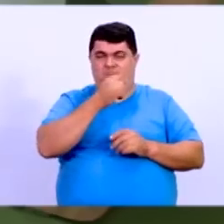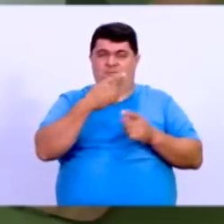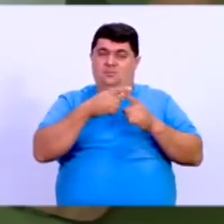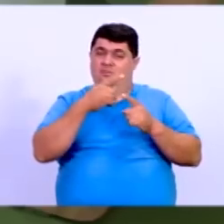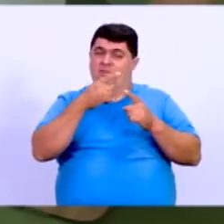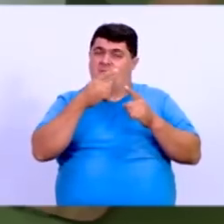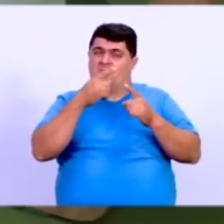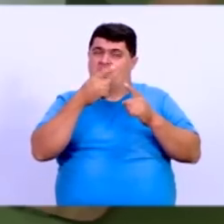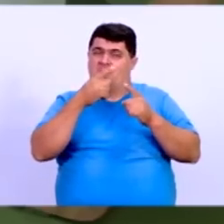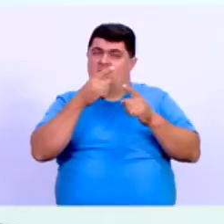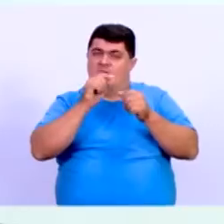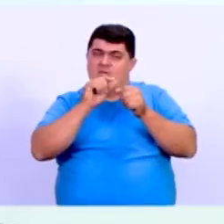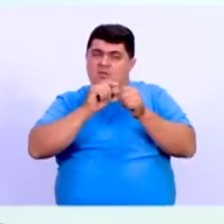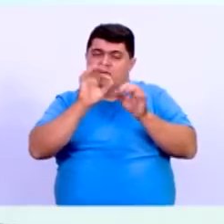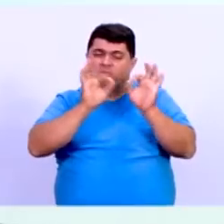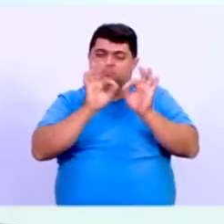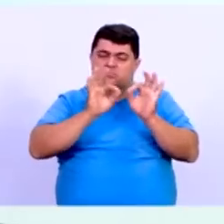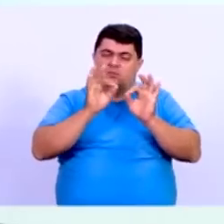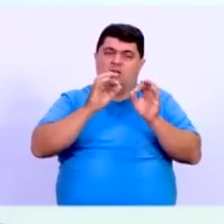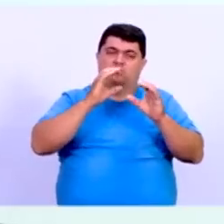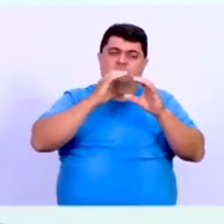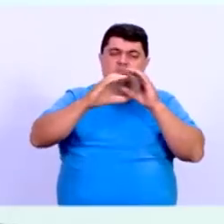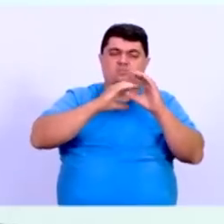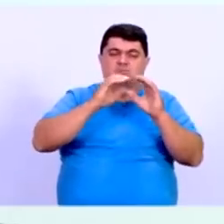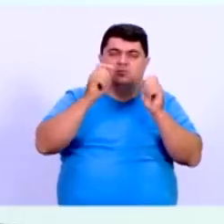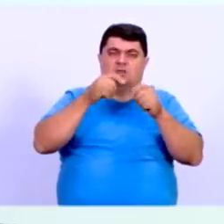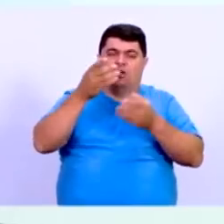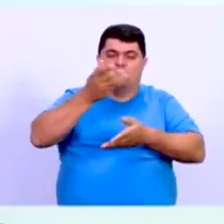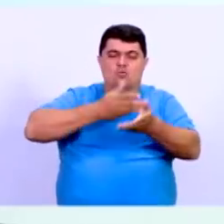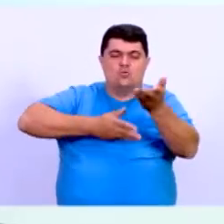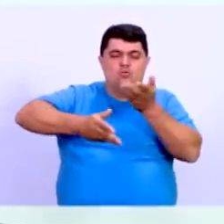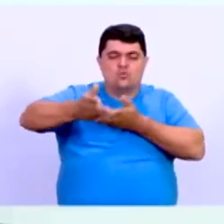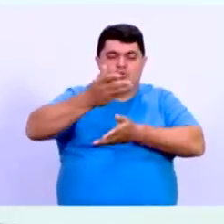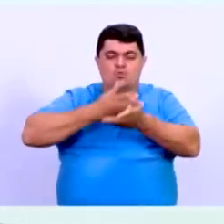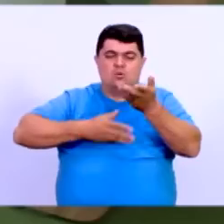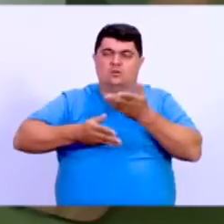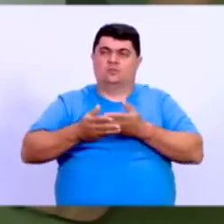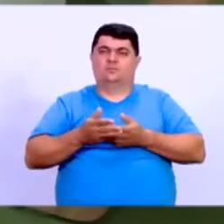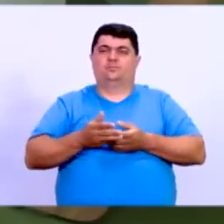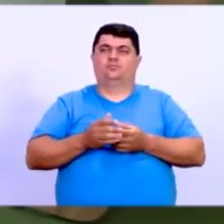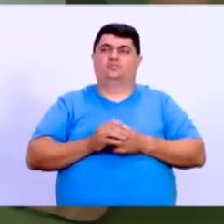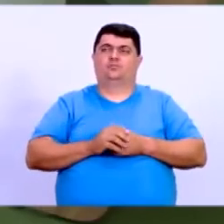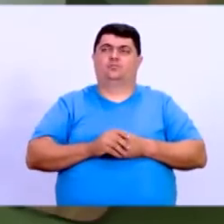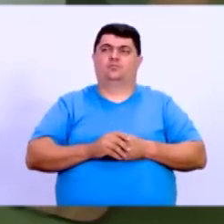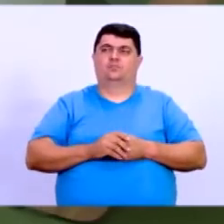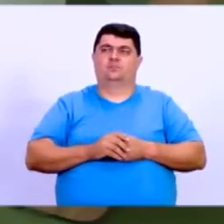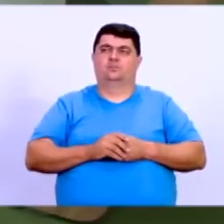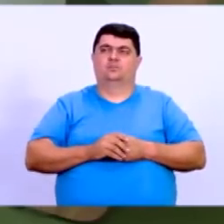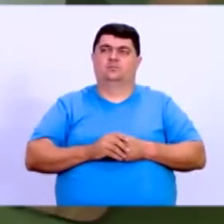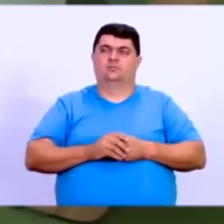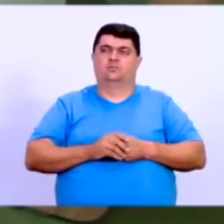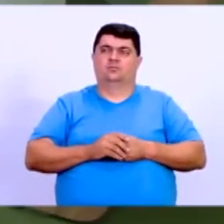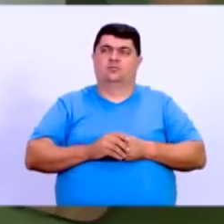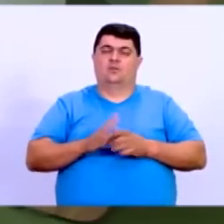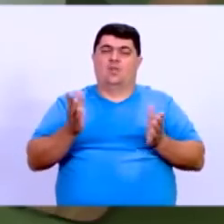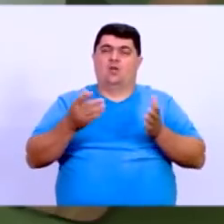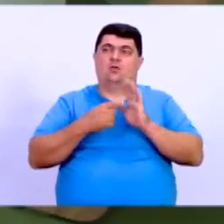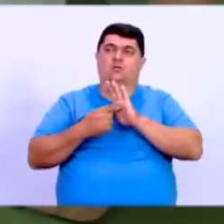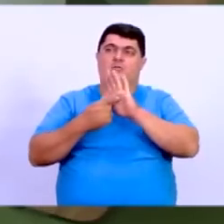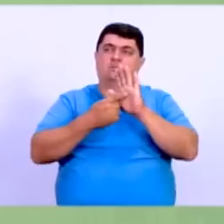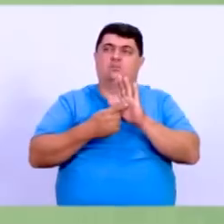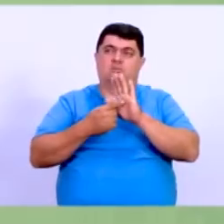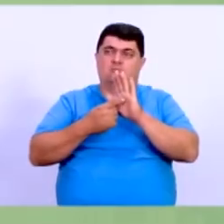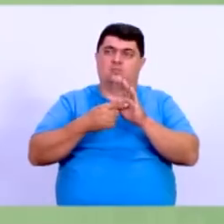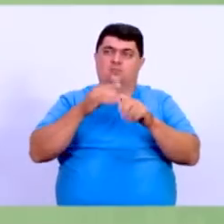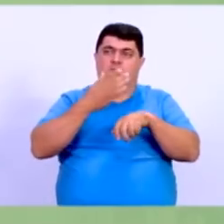garantir que essa comunicação, né, esteja fluindo, tá? É isso, professor? Bacana. Então, olha só, eu vou apresentar para vocês aqui agora, né,